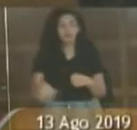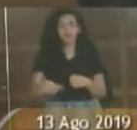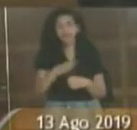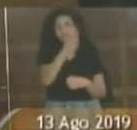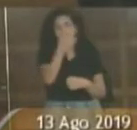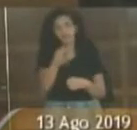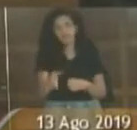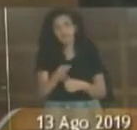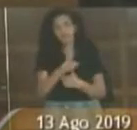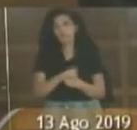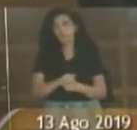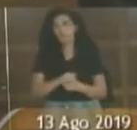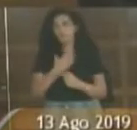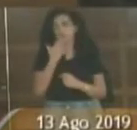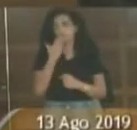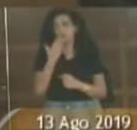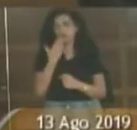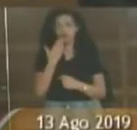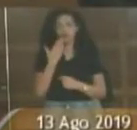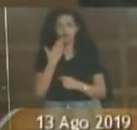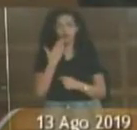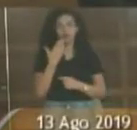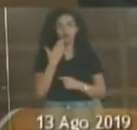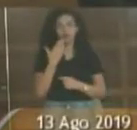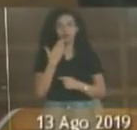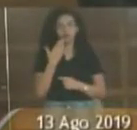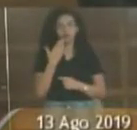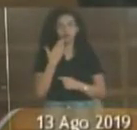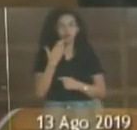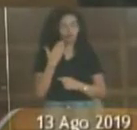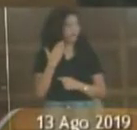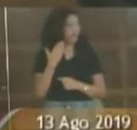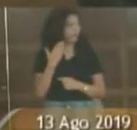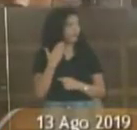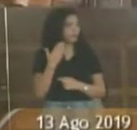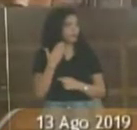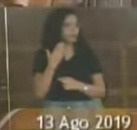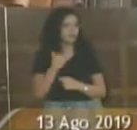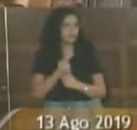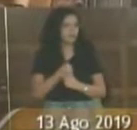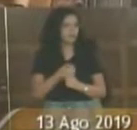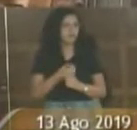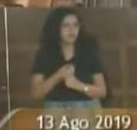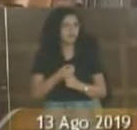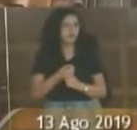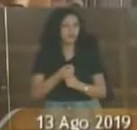bairro Frade. Indicação... Pô, toca aí, presidente.